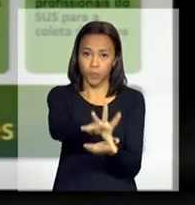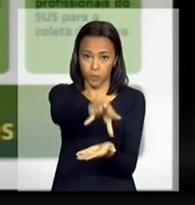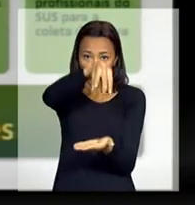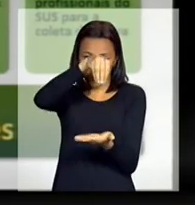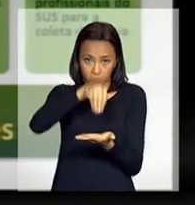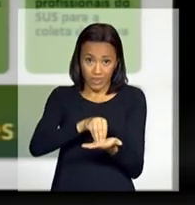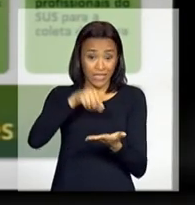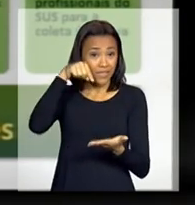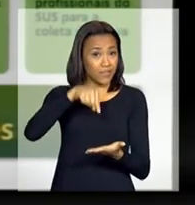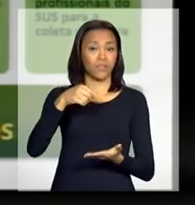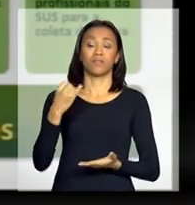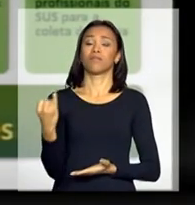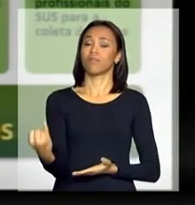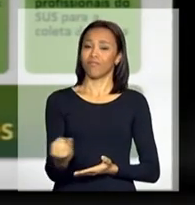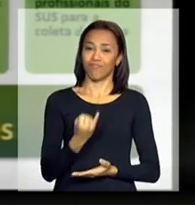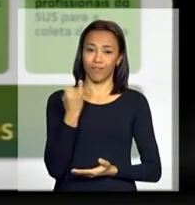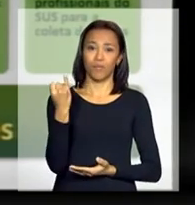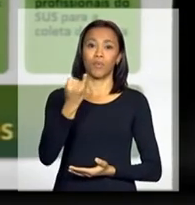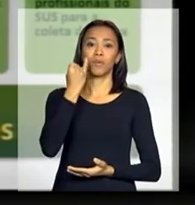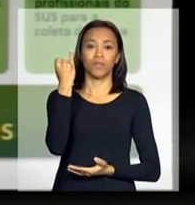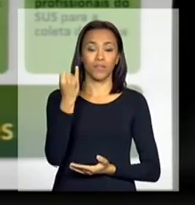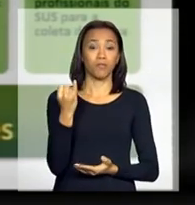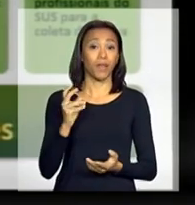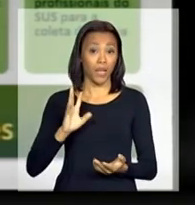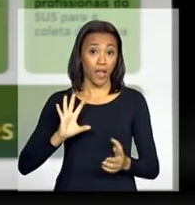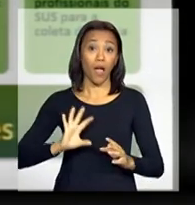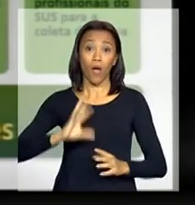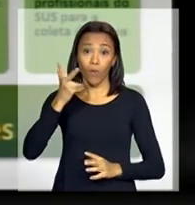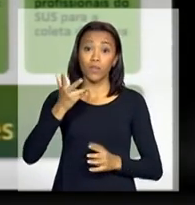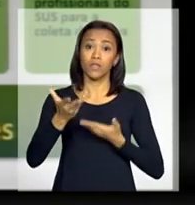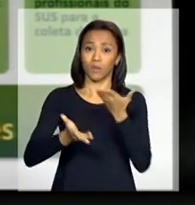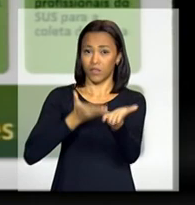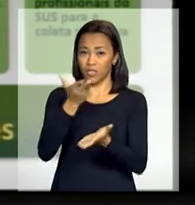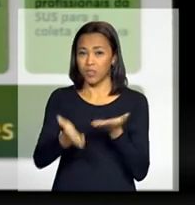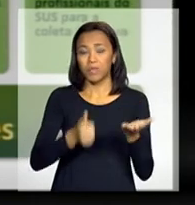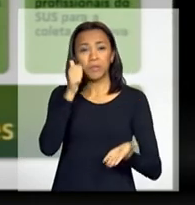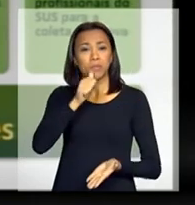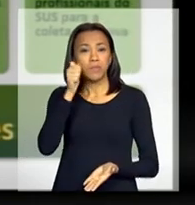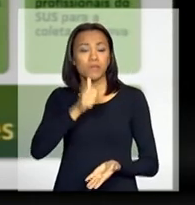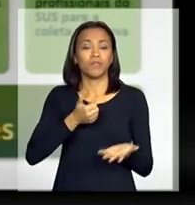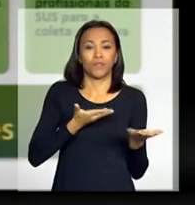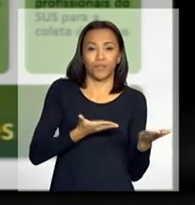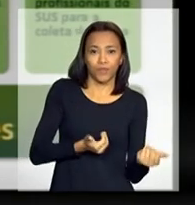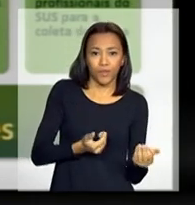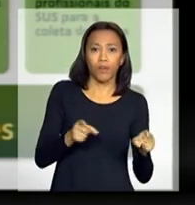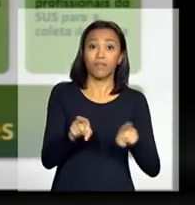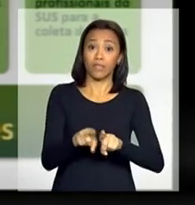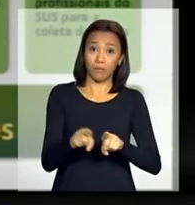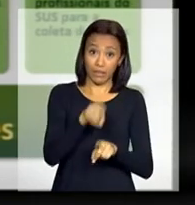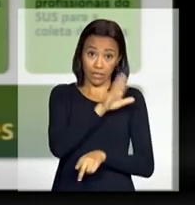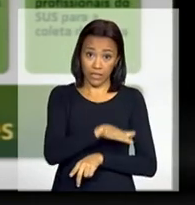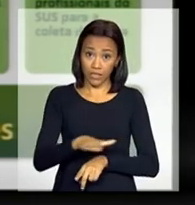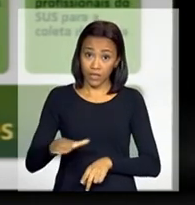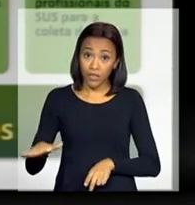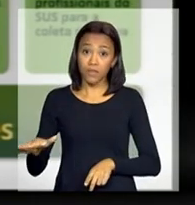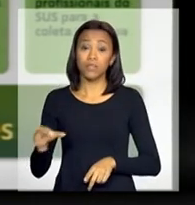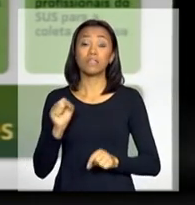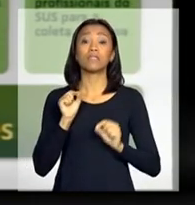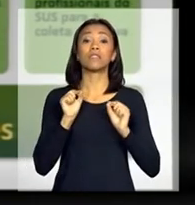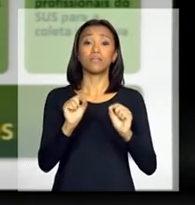isso é fundamental para o atendimento de meninas jovens e crianças em